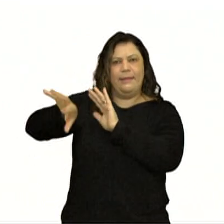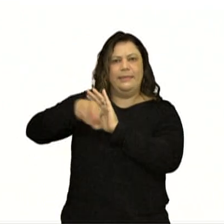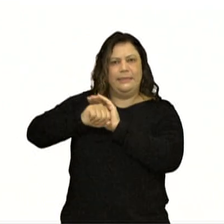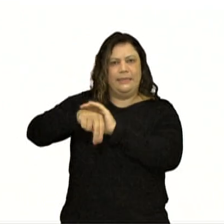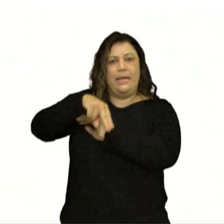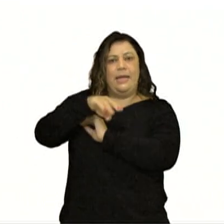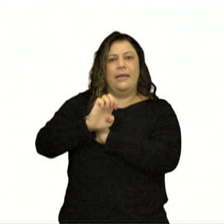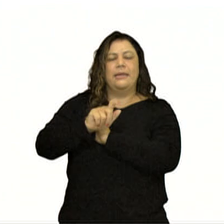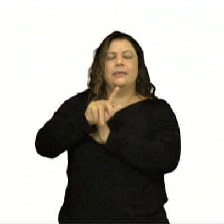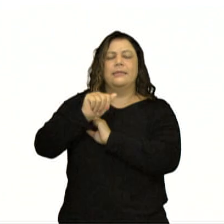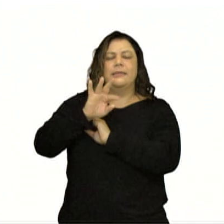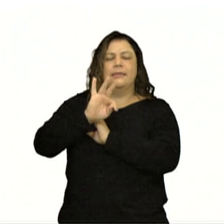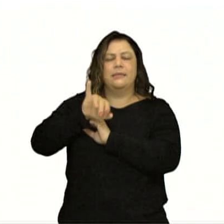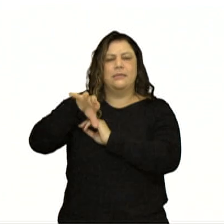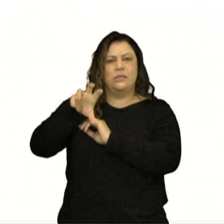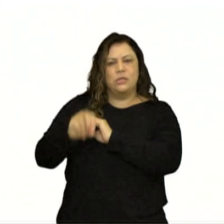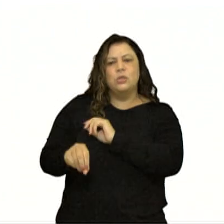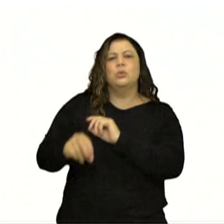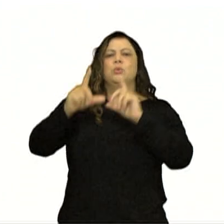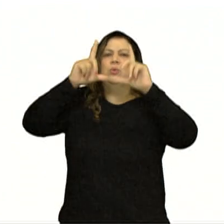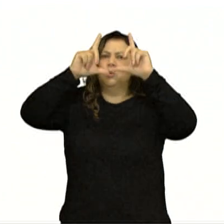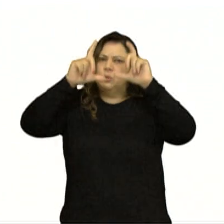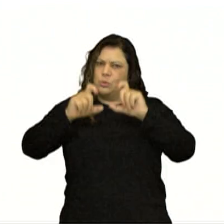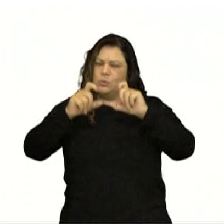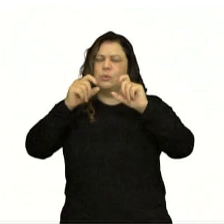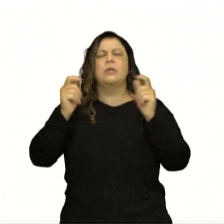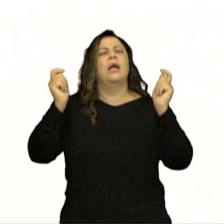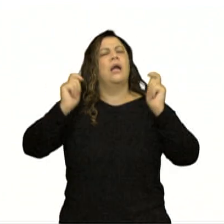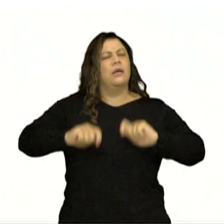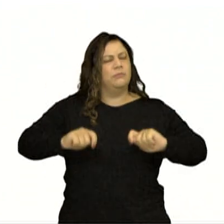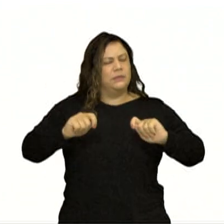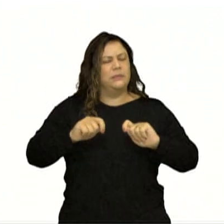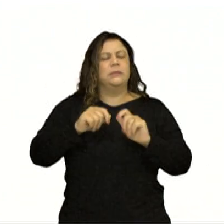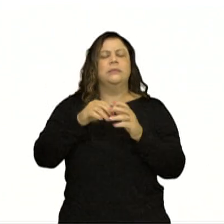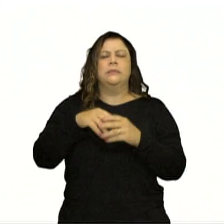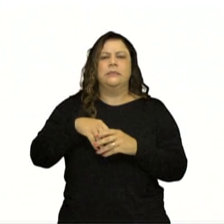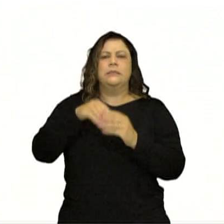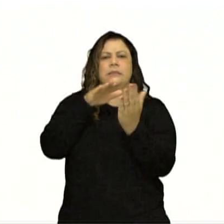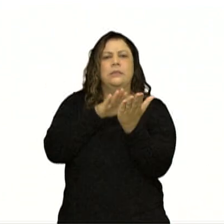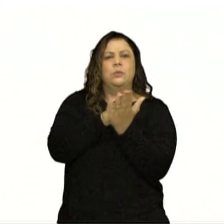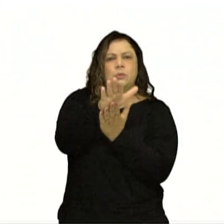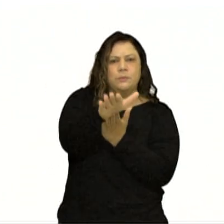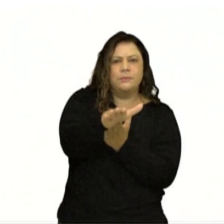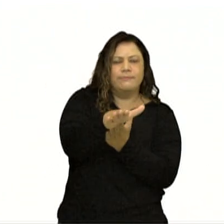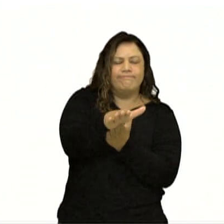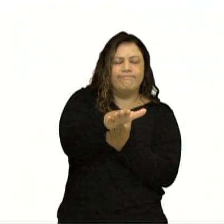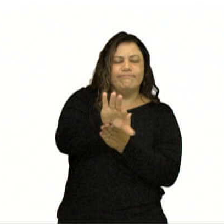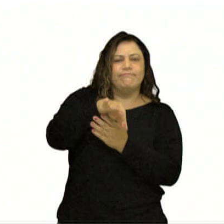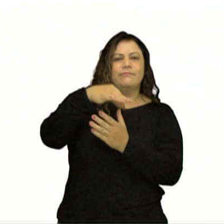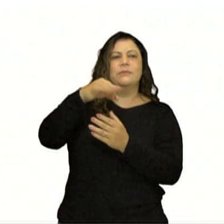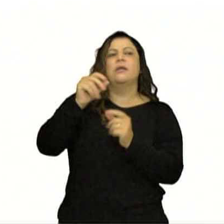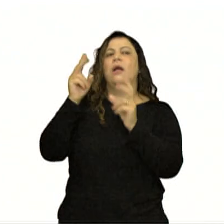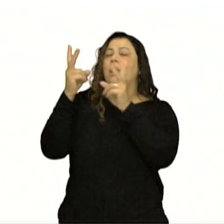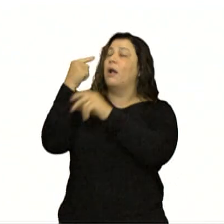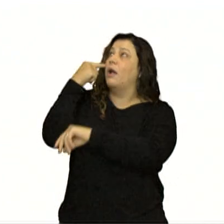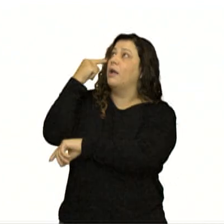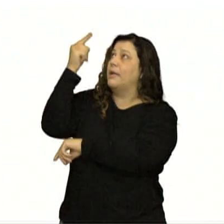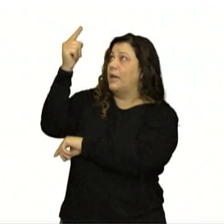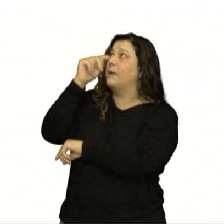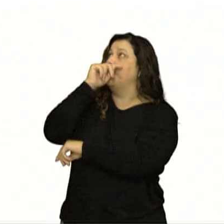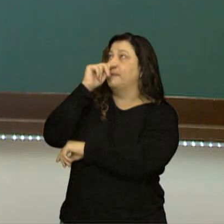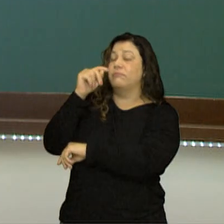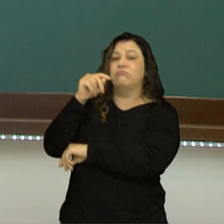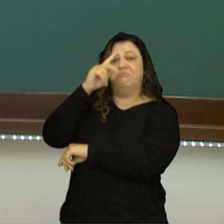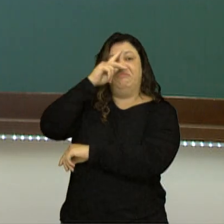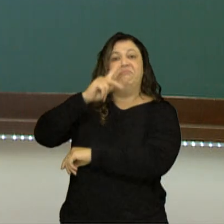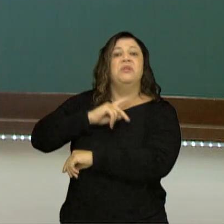negativo e para a fotografia ser vista é necessário que se revele o filme. Esta câmera analógica e eu cheguei a